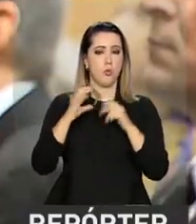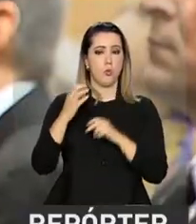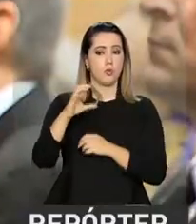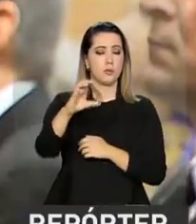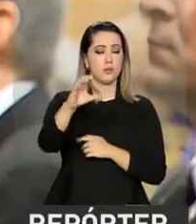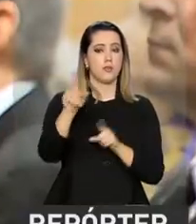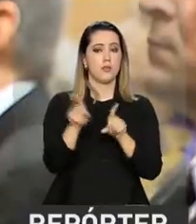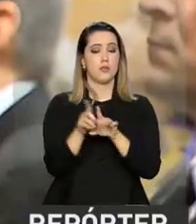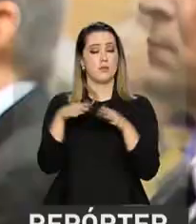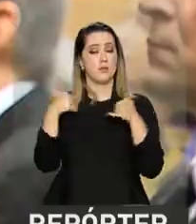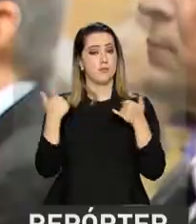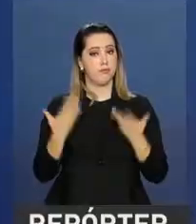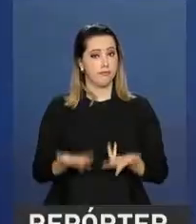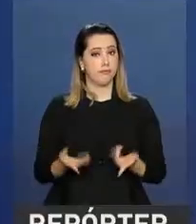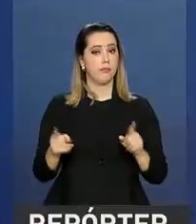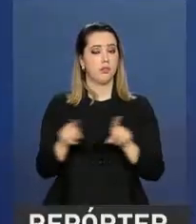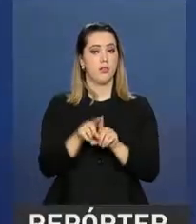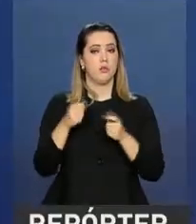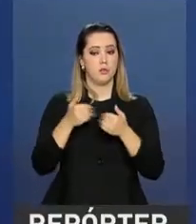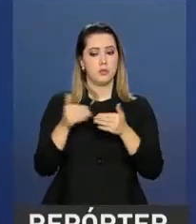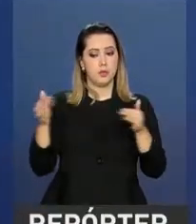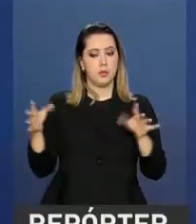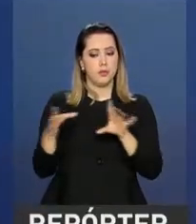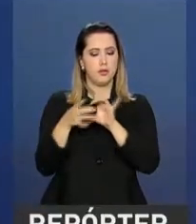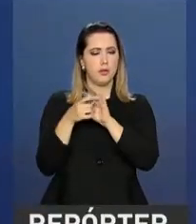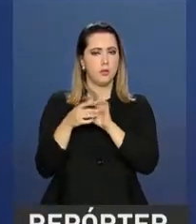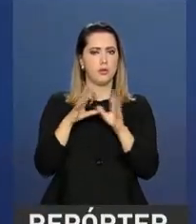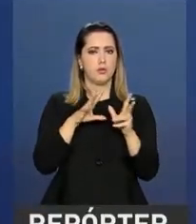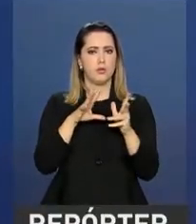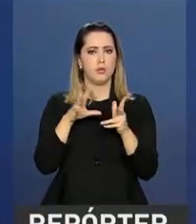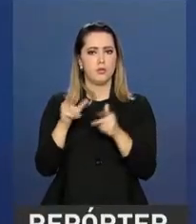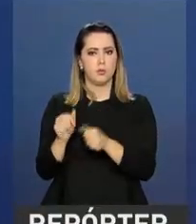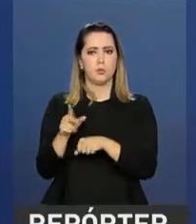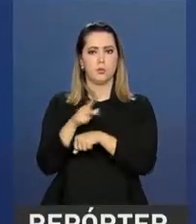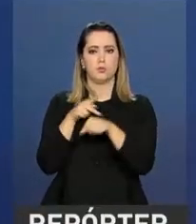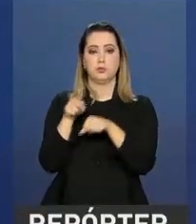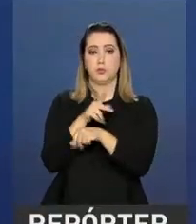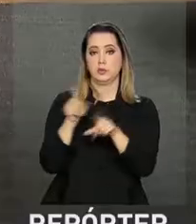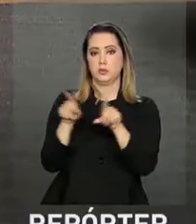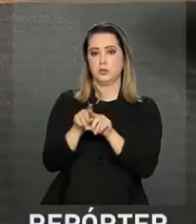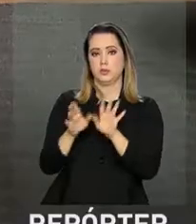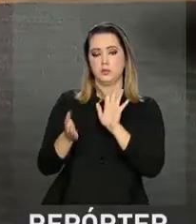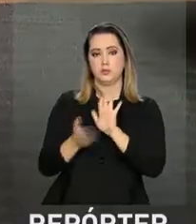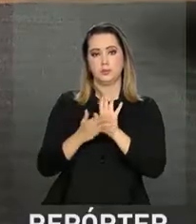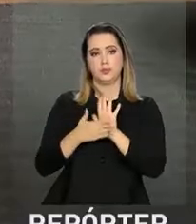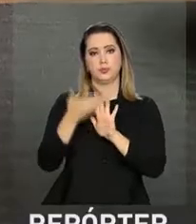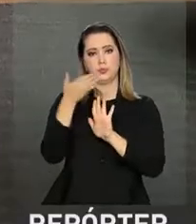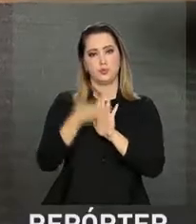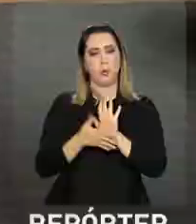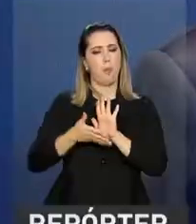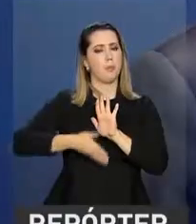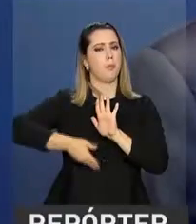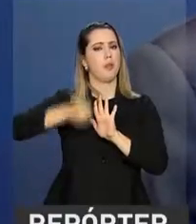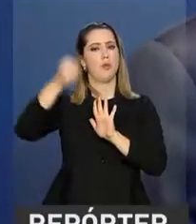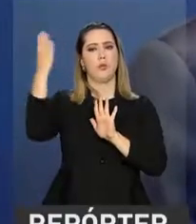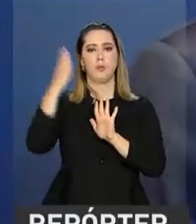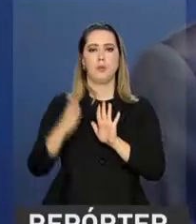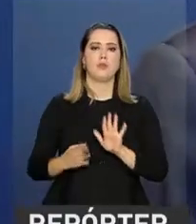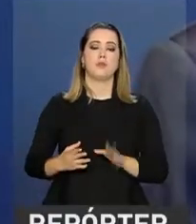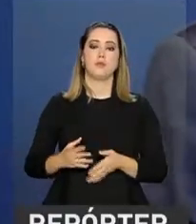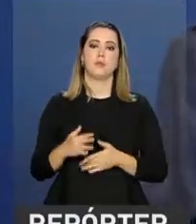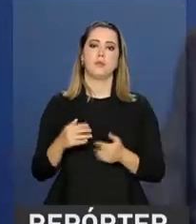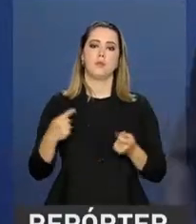desenvolver ações para ampliar seria sim internacionais e projetar o país no que tem de melhor sem o